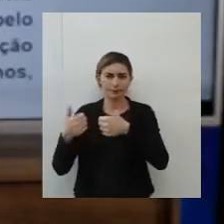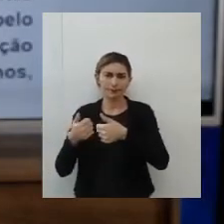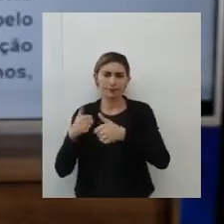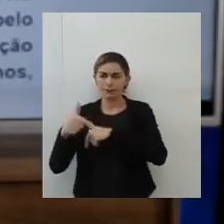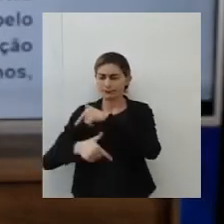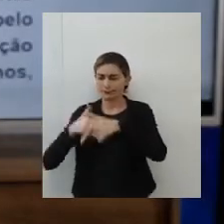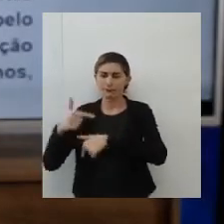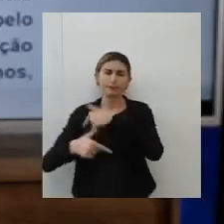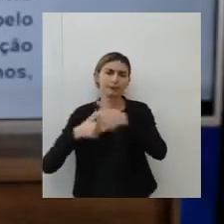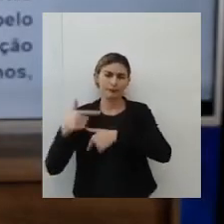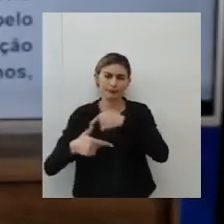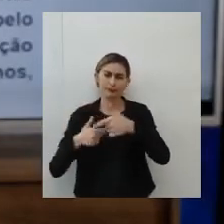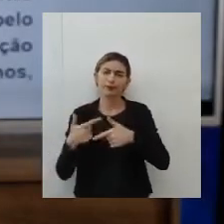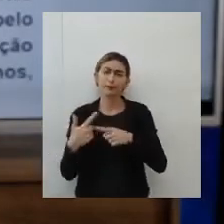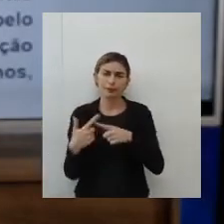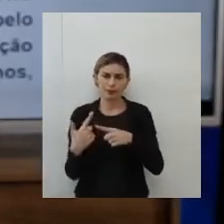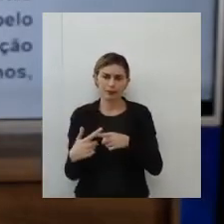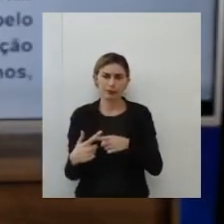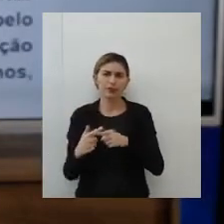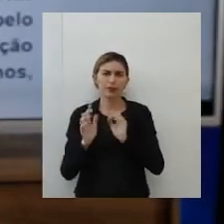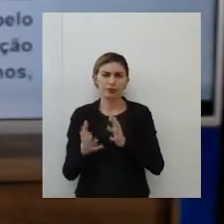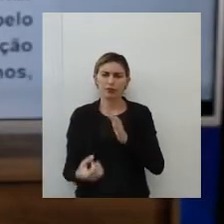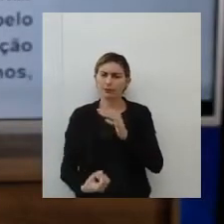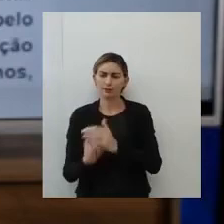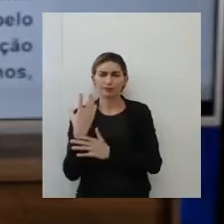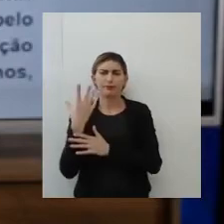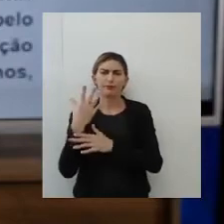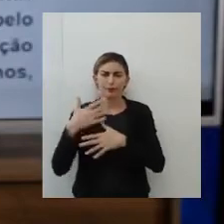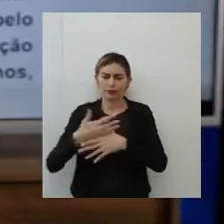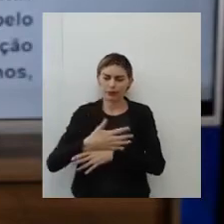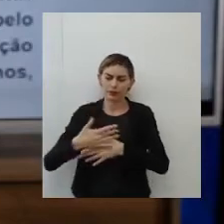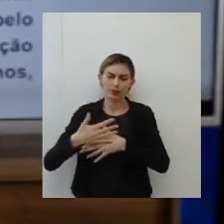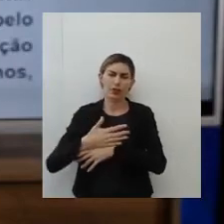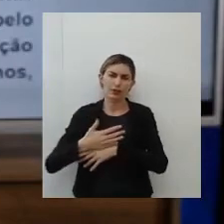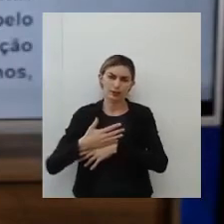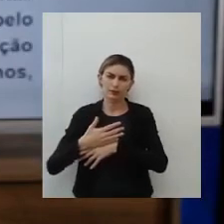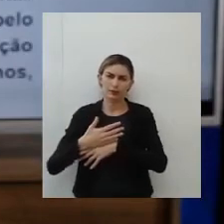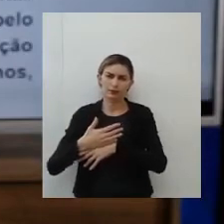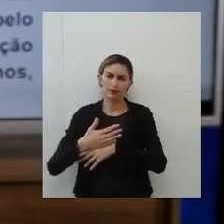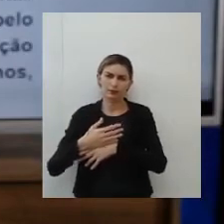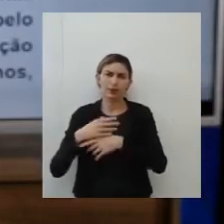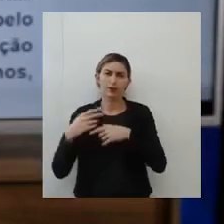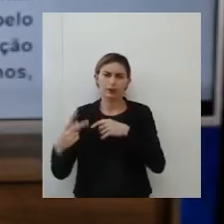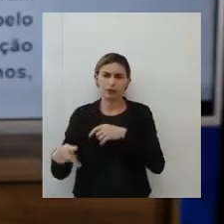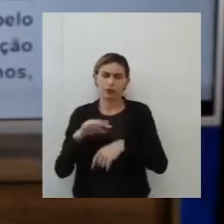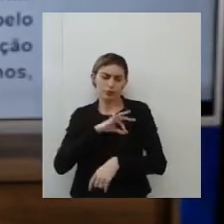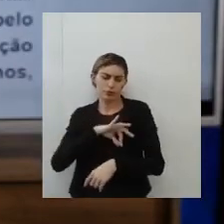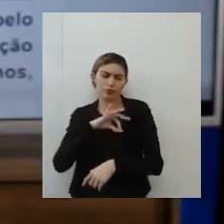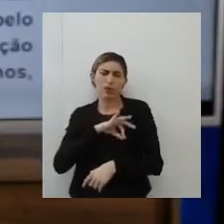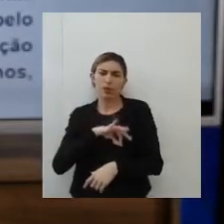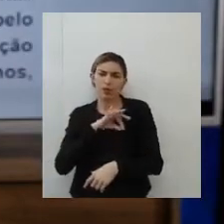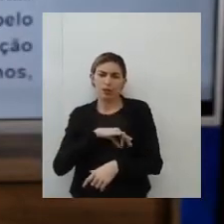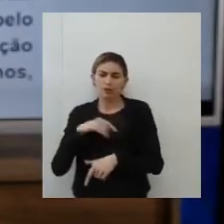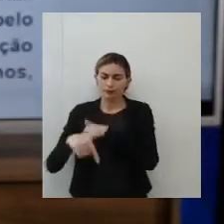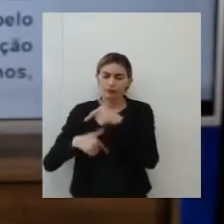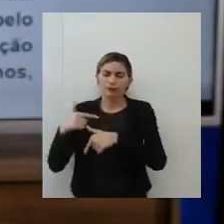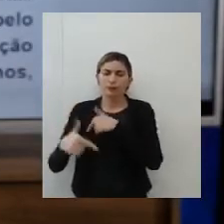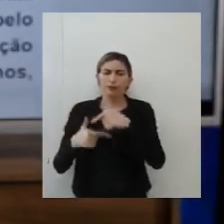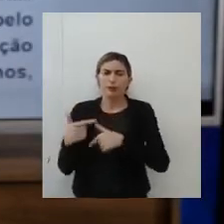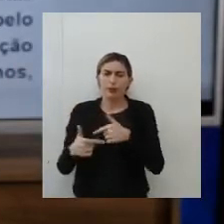de trabalho. Até porque já surgia nas cidades as condições para o